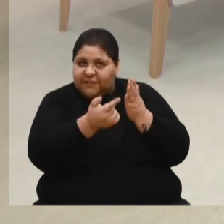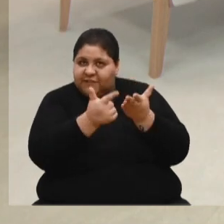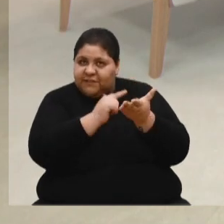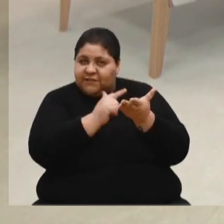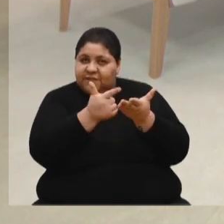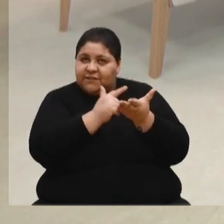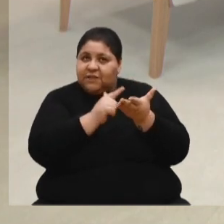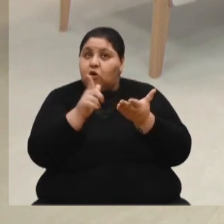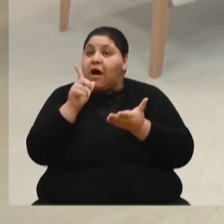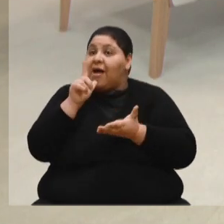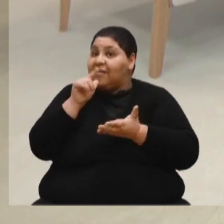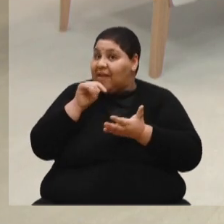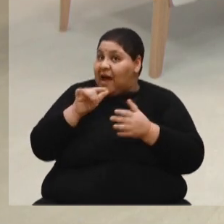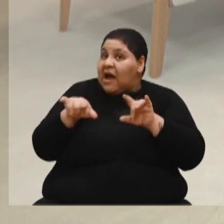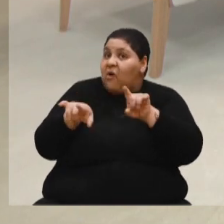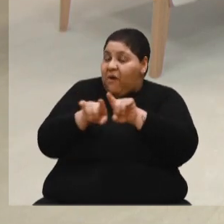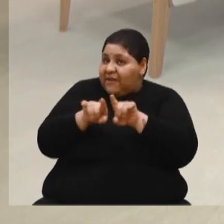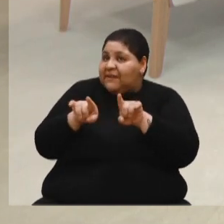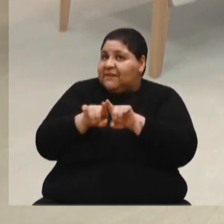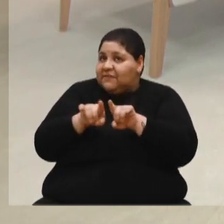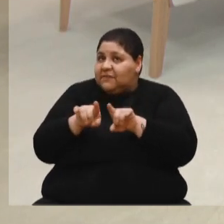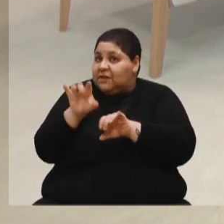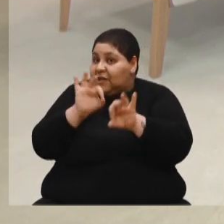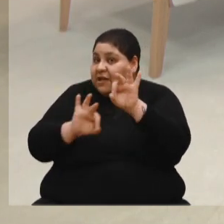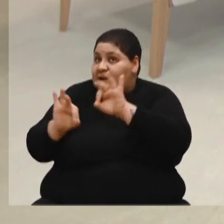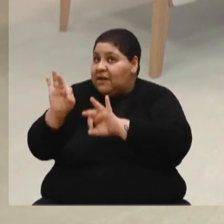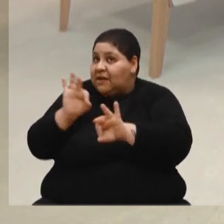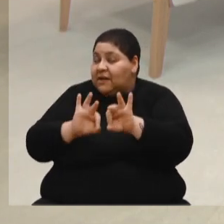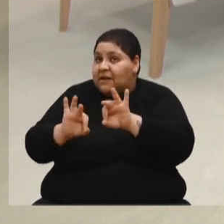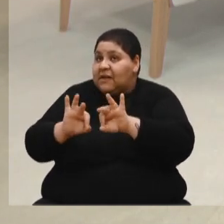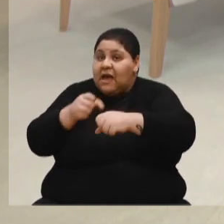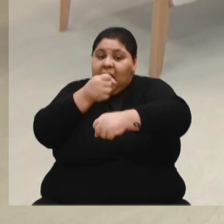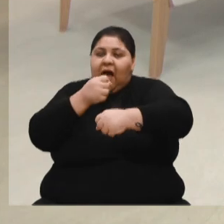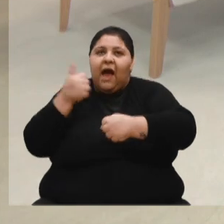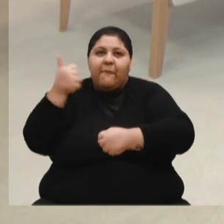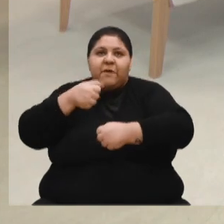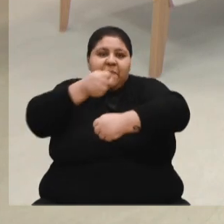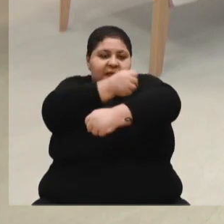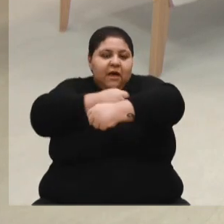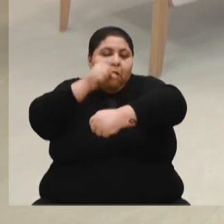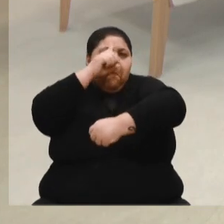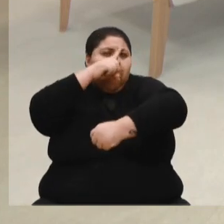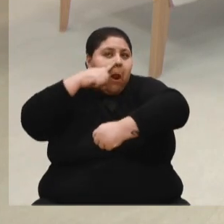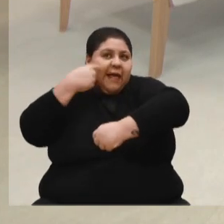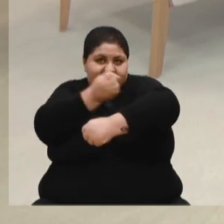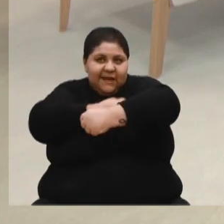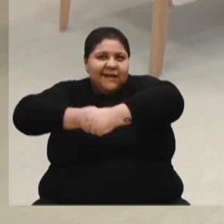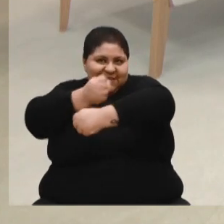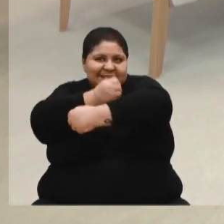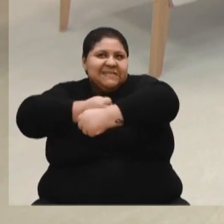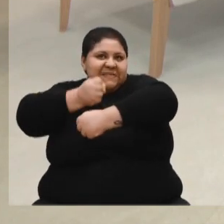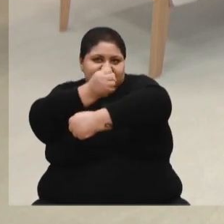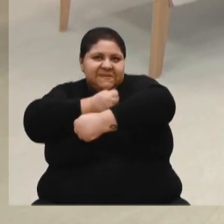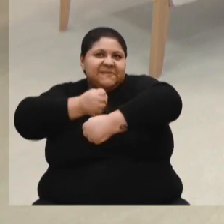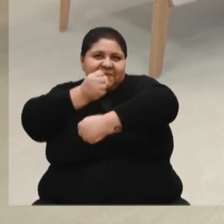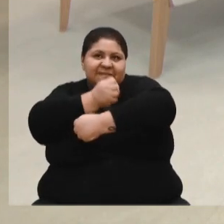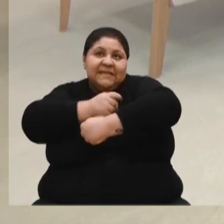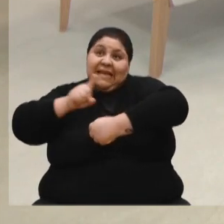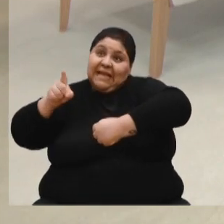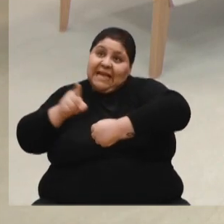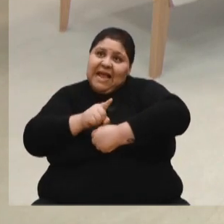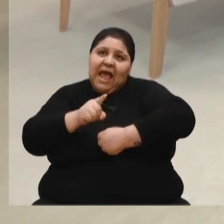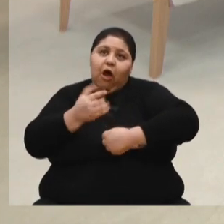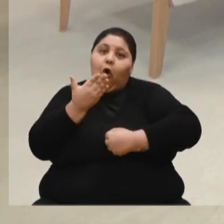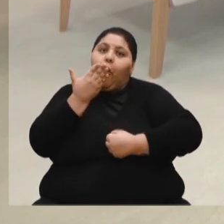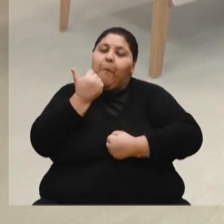primeira fonte d'água, né? E prepararam a primeira polenta, né? Desbravaram. Que é um